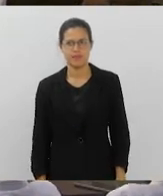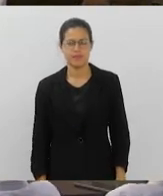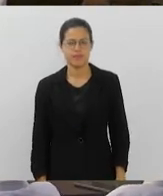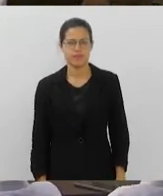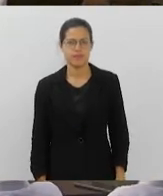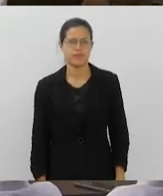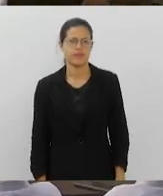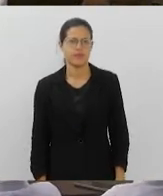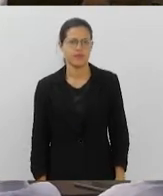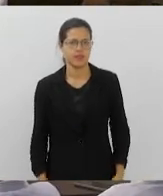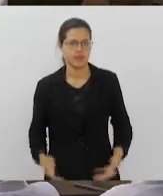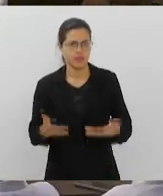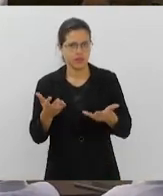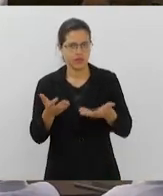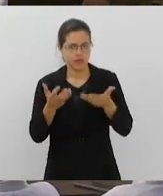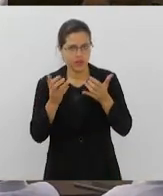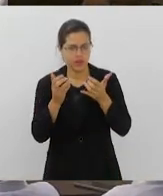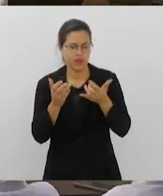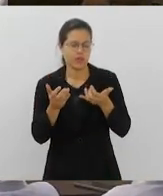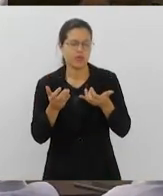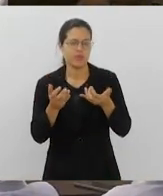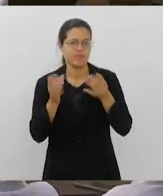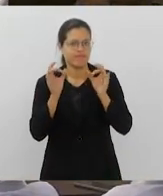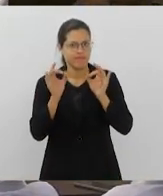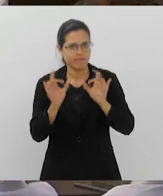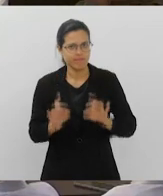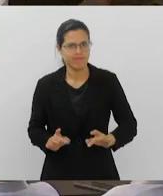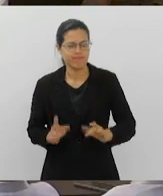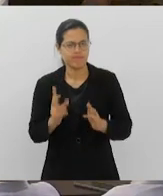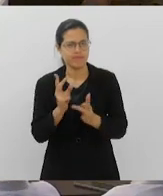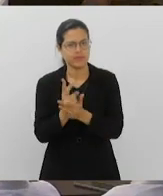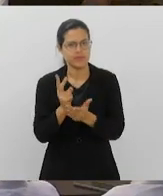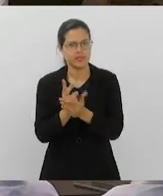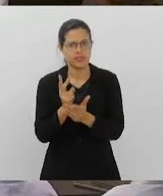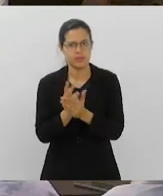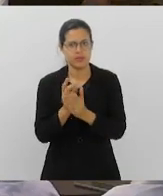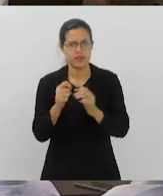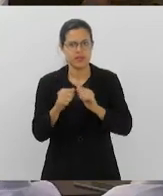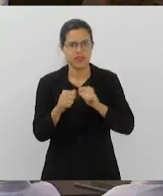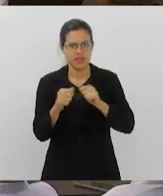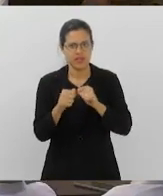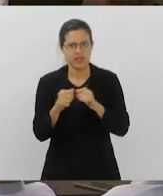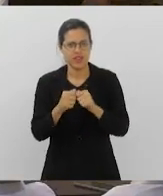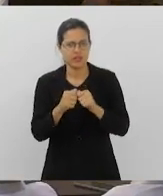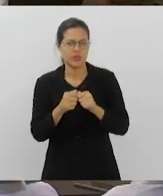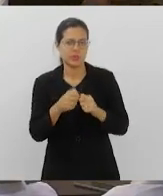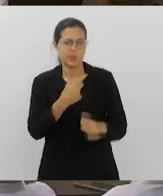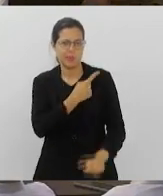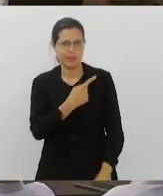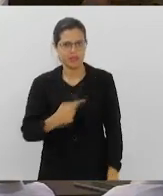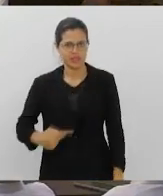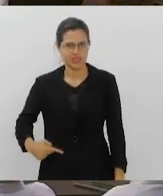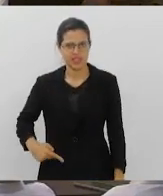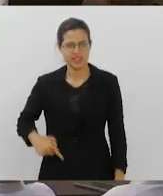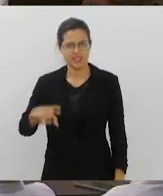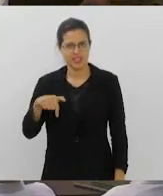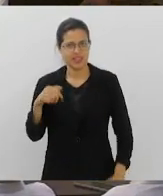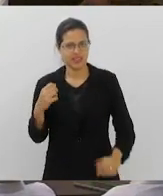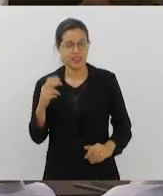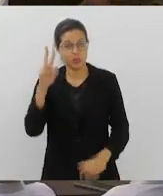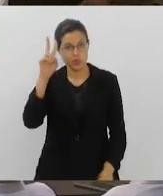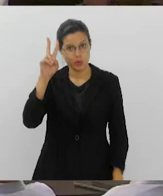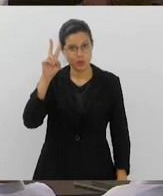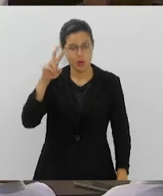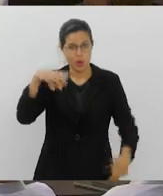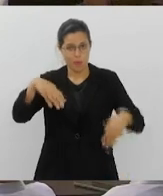Quero, de forma muito especial, sempre que faço qualquer presidência aqui no histórico Palácio Tiradentes,